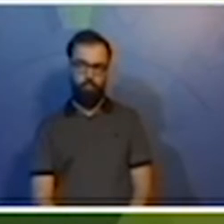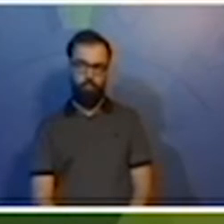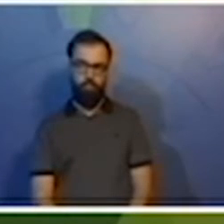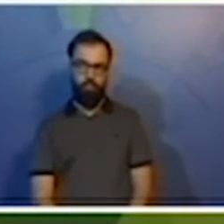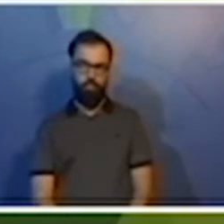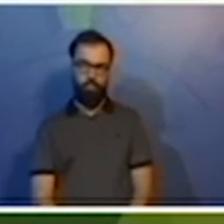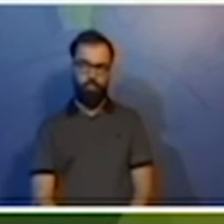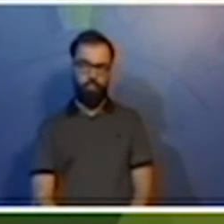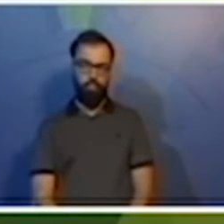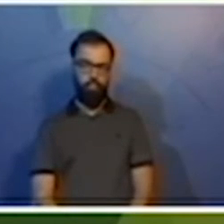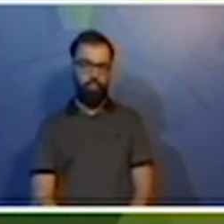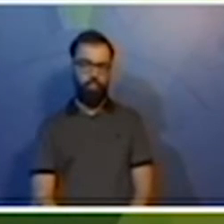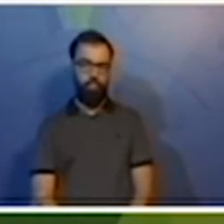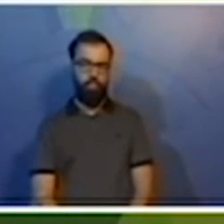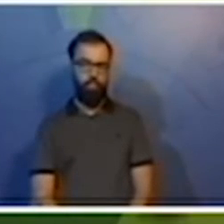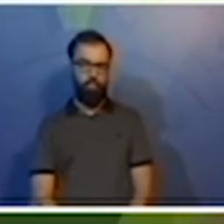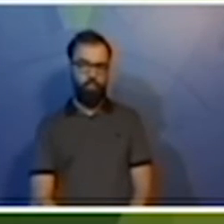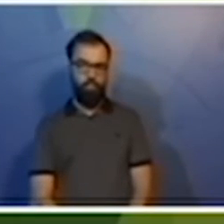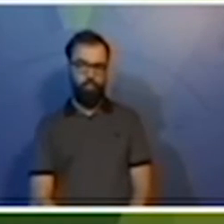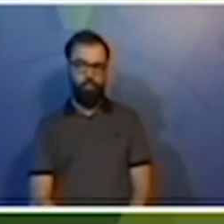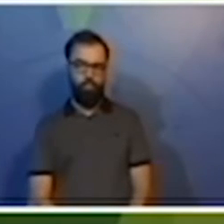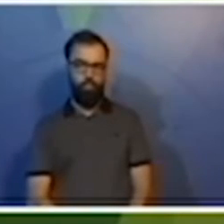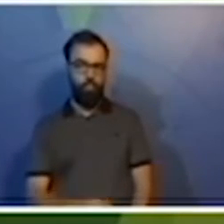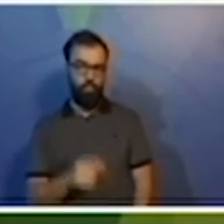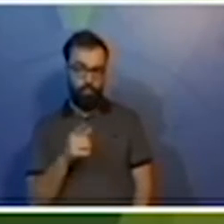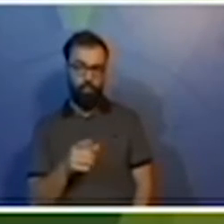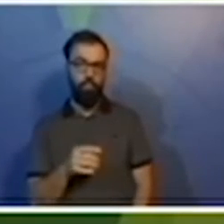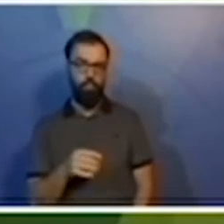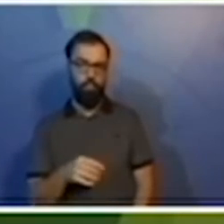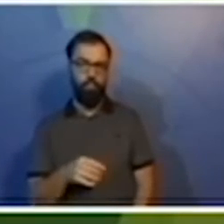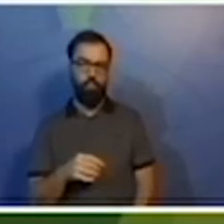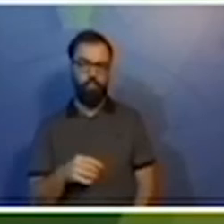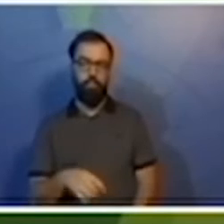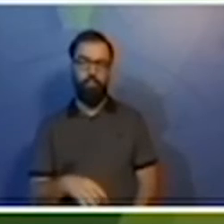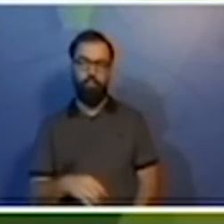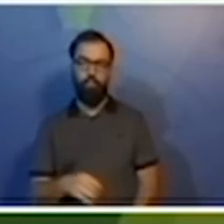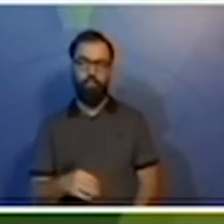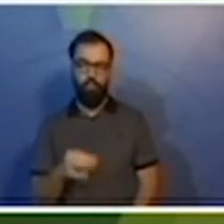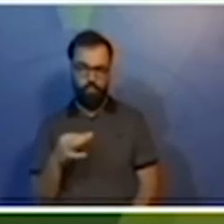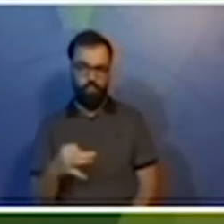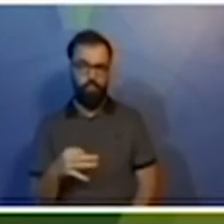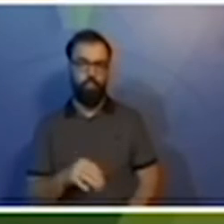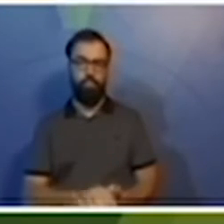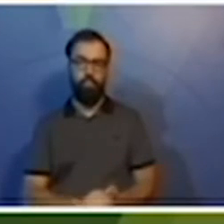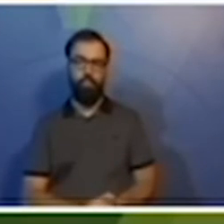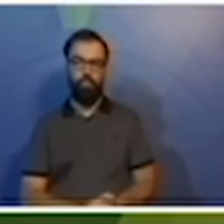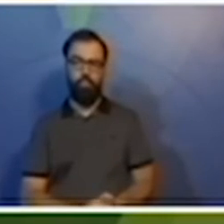fazer antes do professor. Ver se você acertou, ok? Bom,